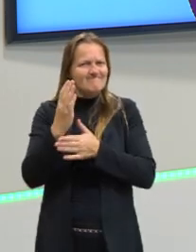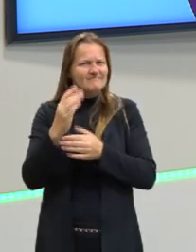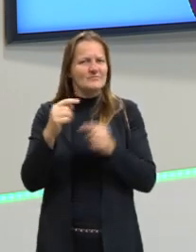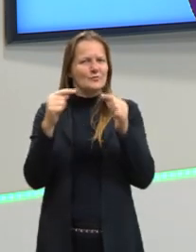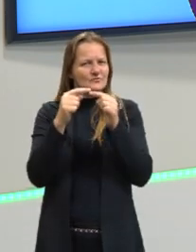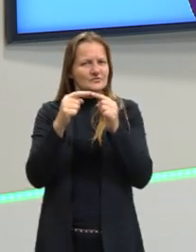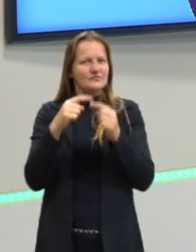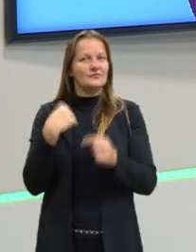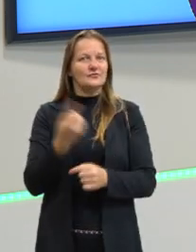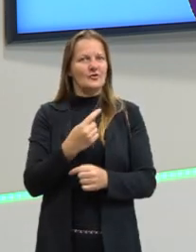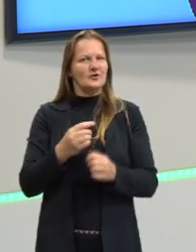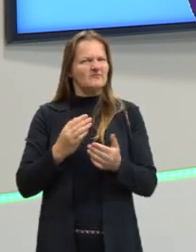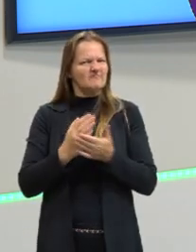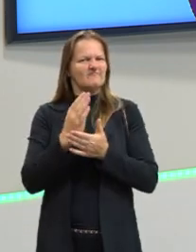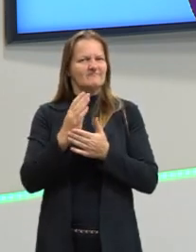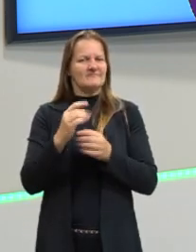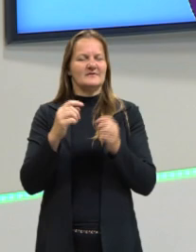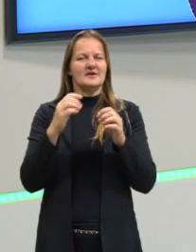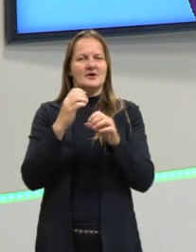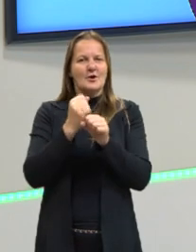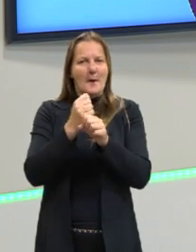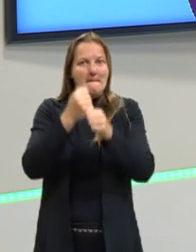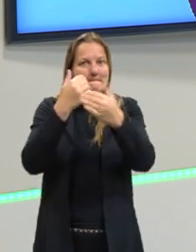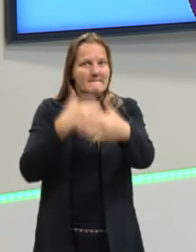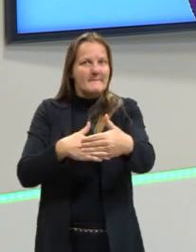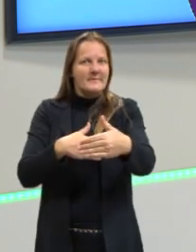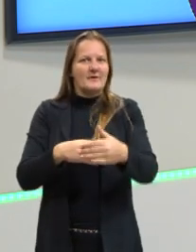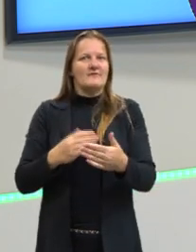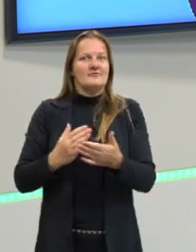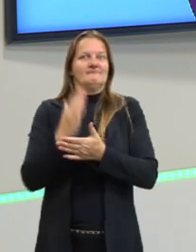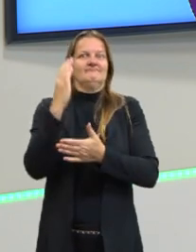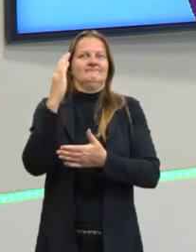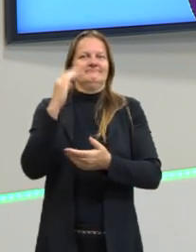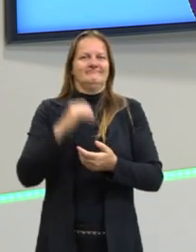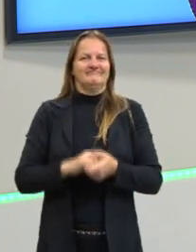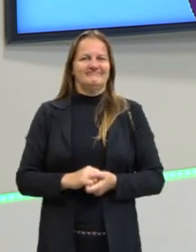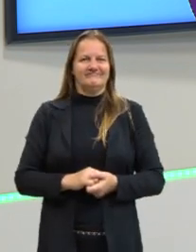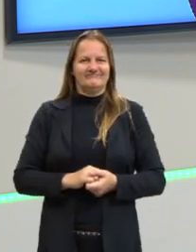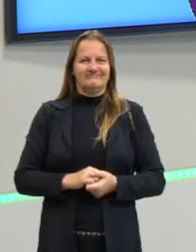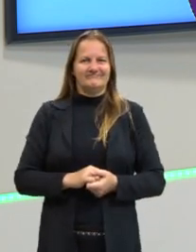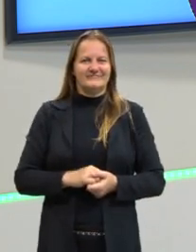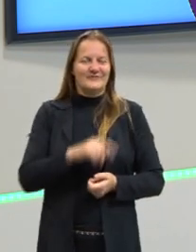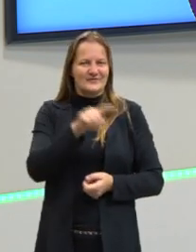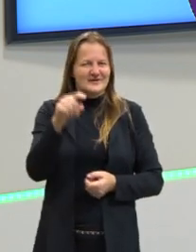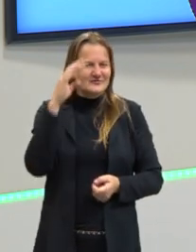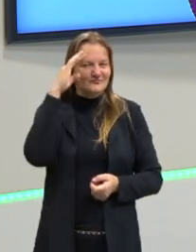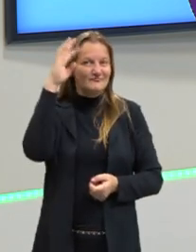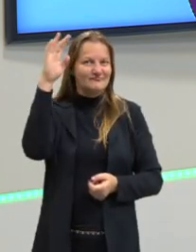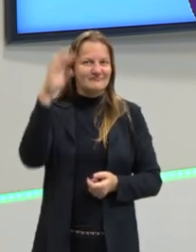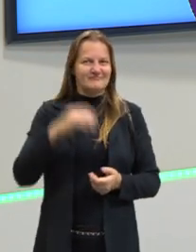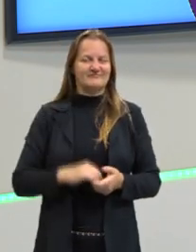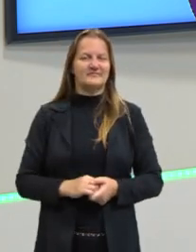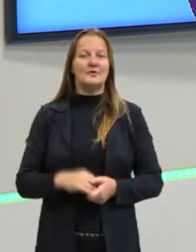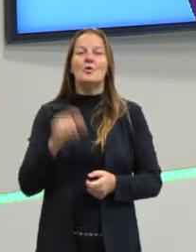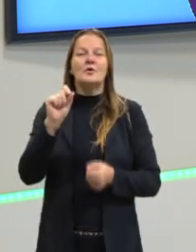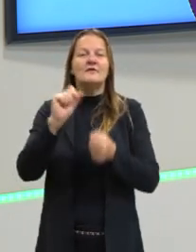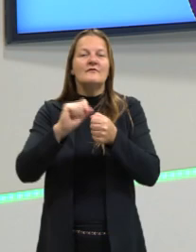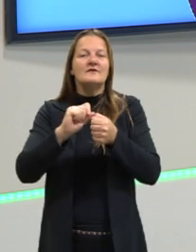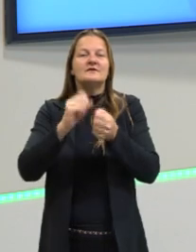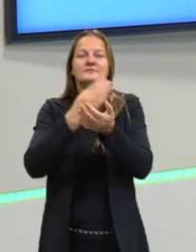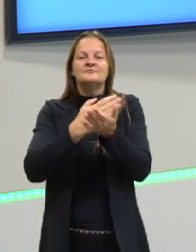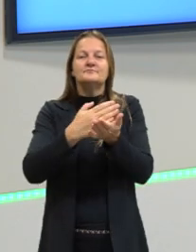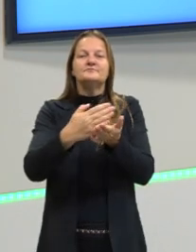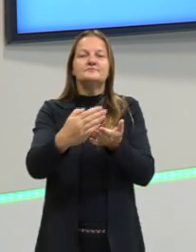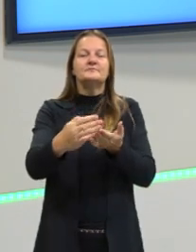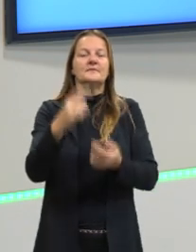objetivos de vocês também e tem um bom rendimento lá e aprovação tão sonhada que que vamos fazer agora nós vamos